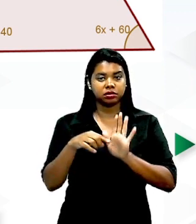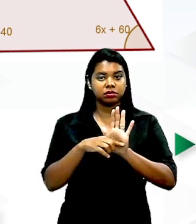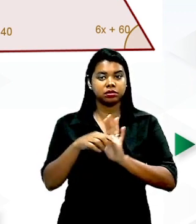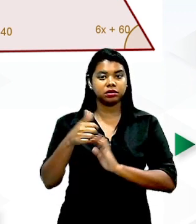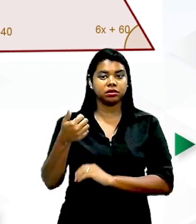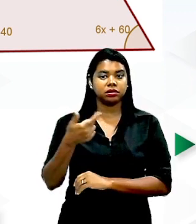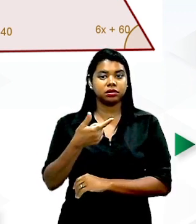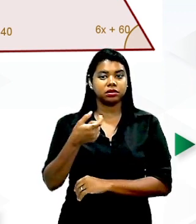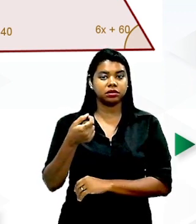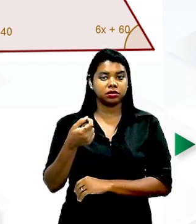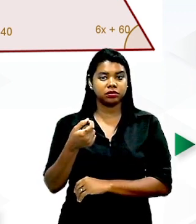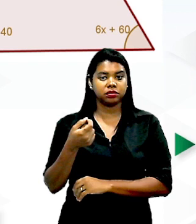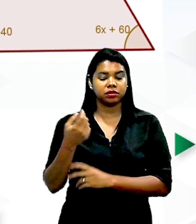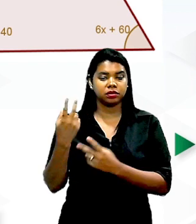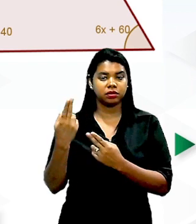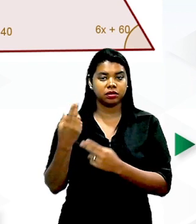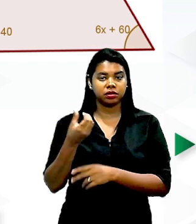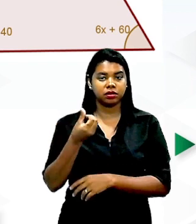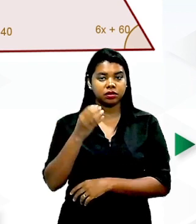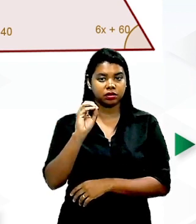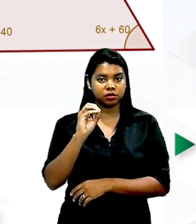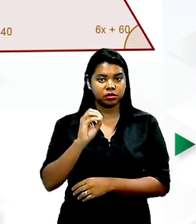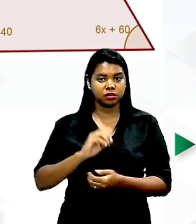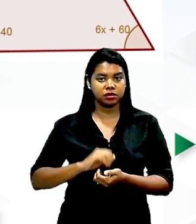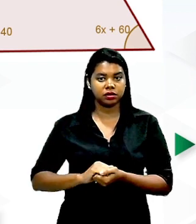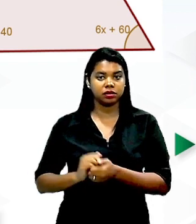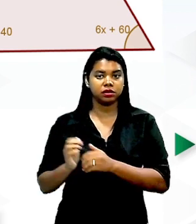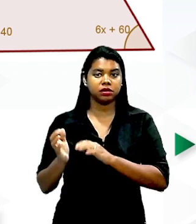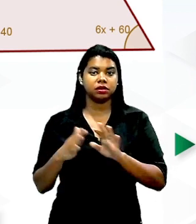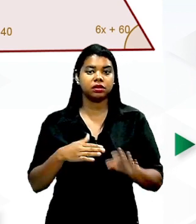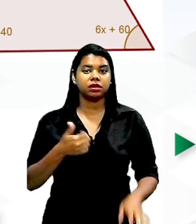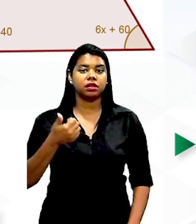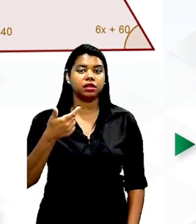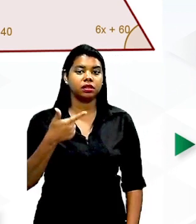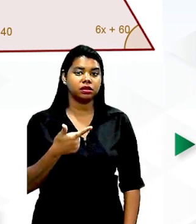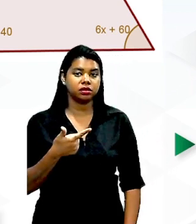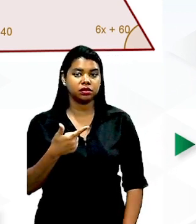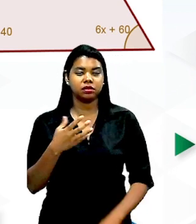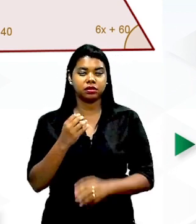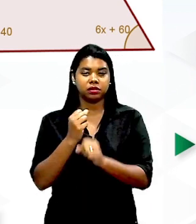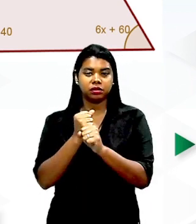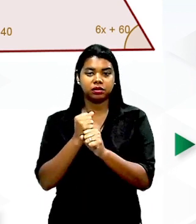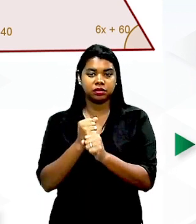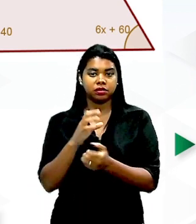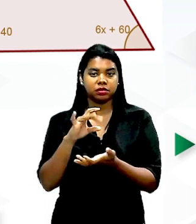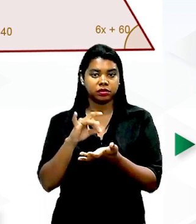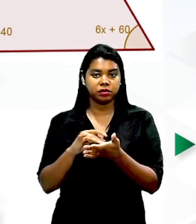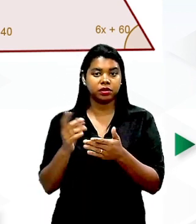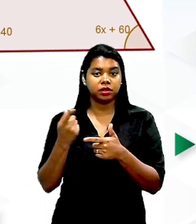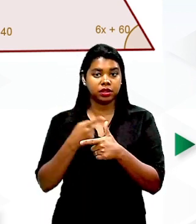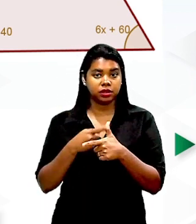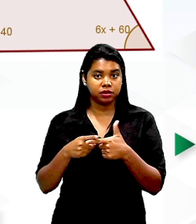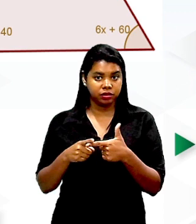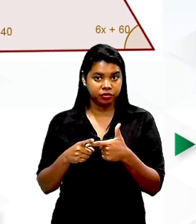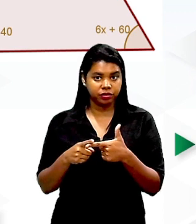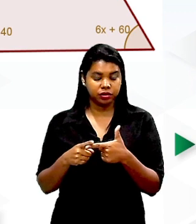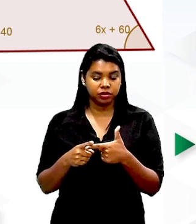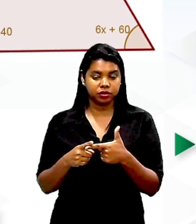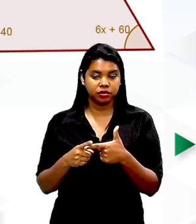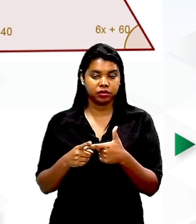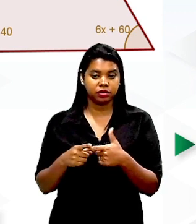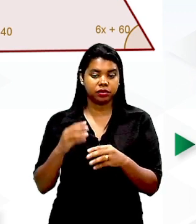dá 4. 60, né? E aí esse 12 que estava multiplicando vai passar para o outro lado dividindo, oposto